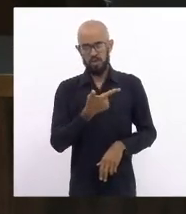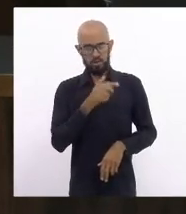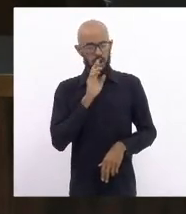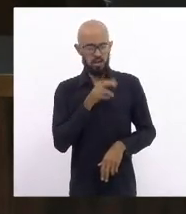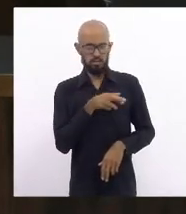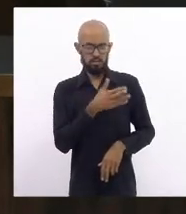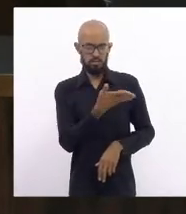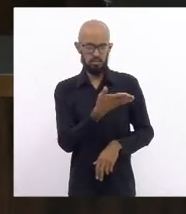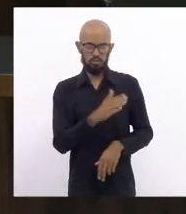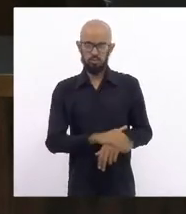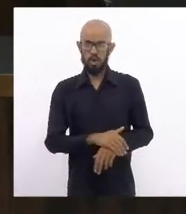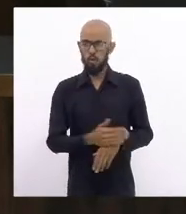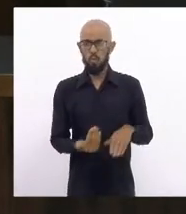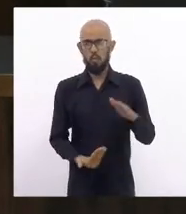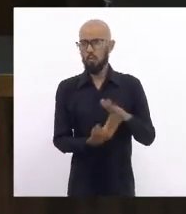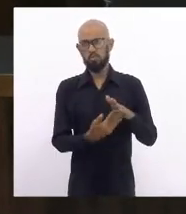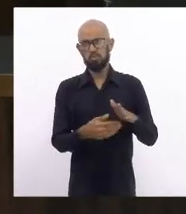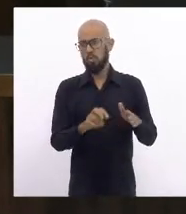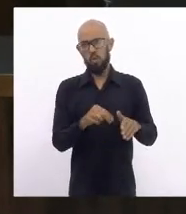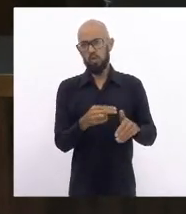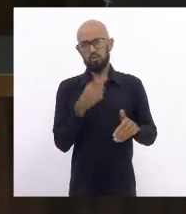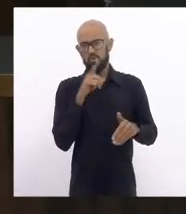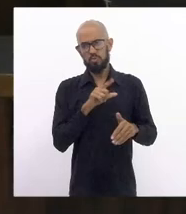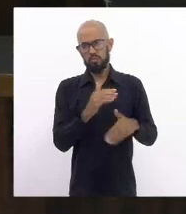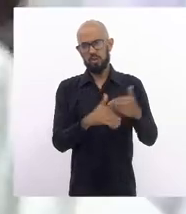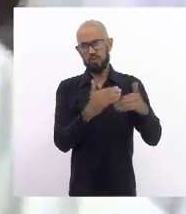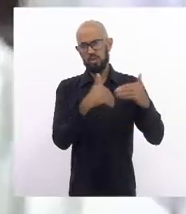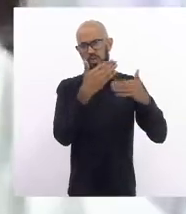tá. E é o último, não, senão não, a gente também não avança.